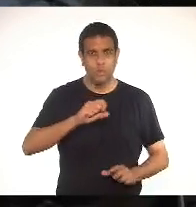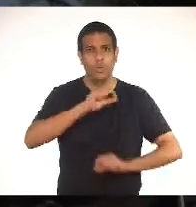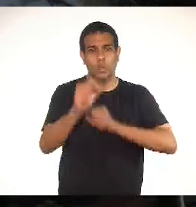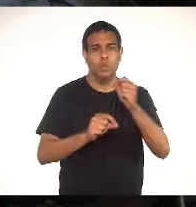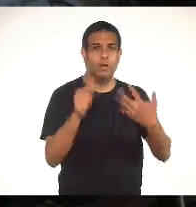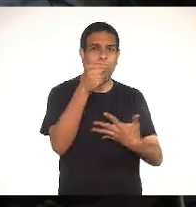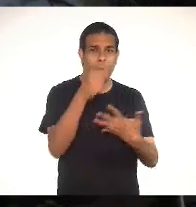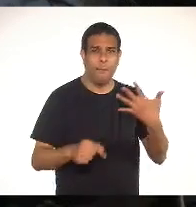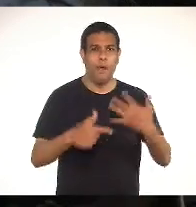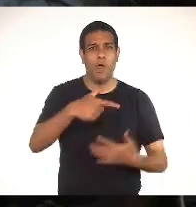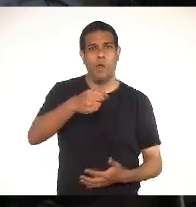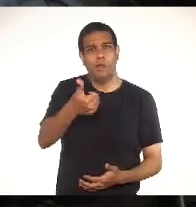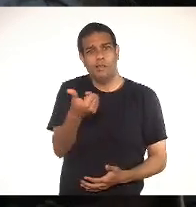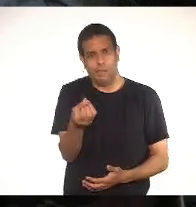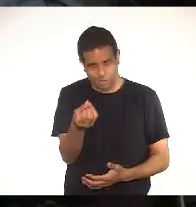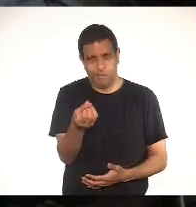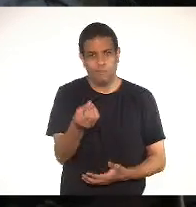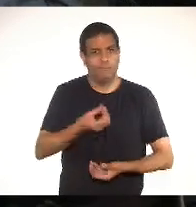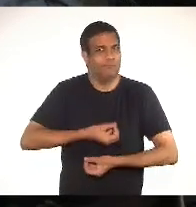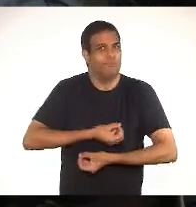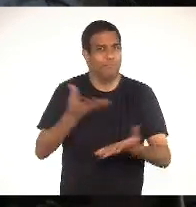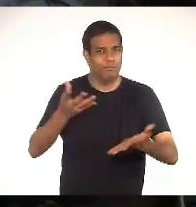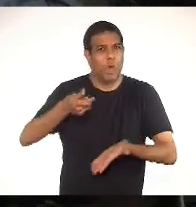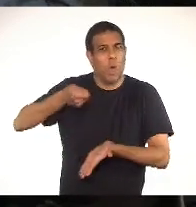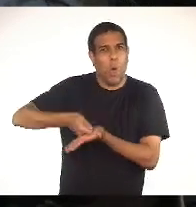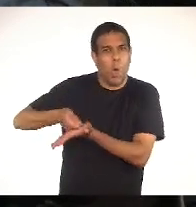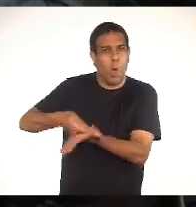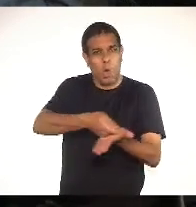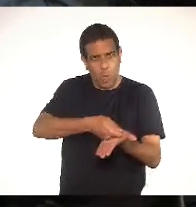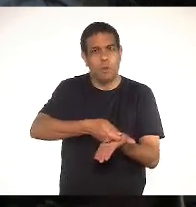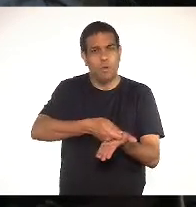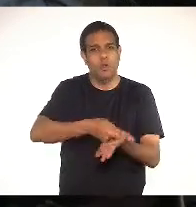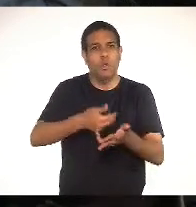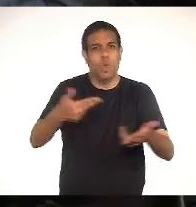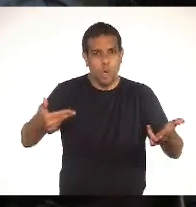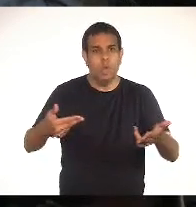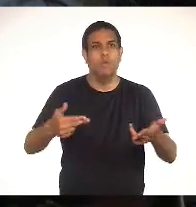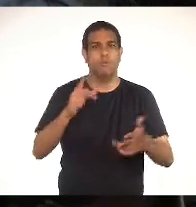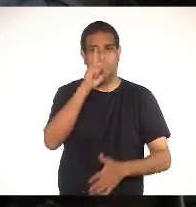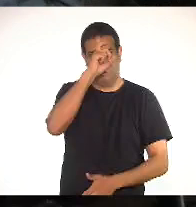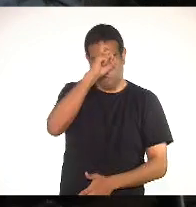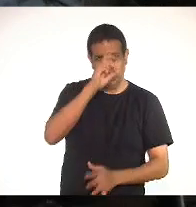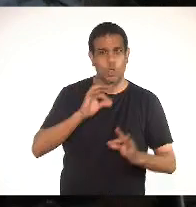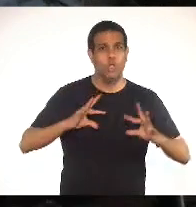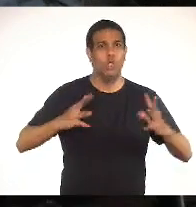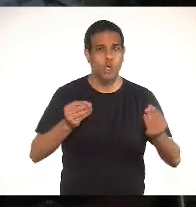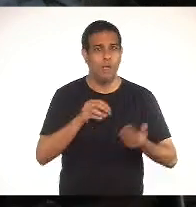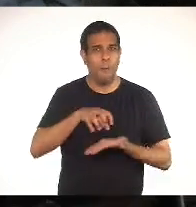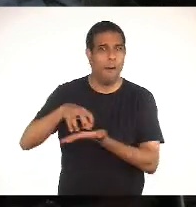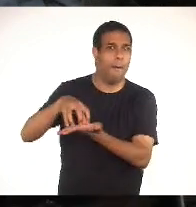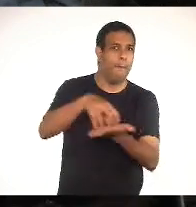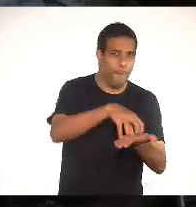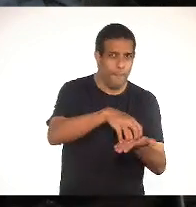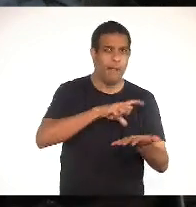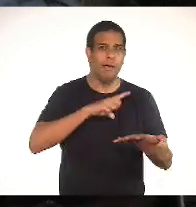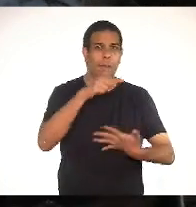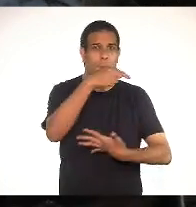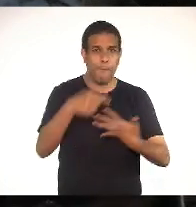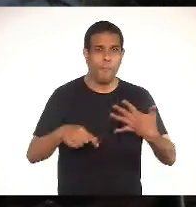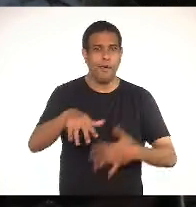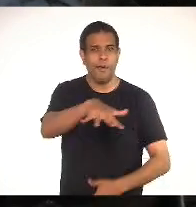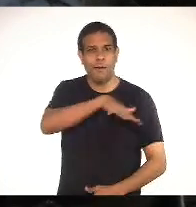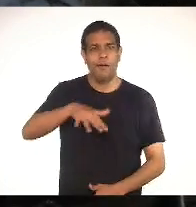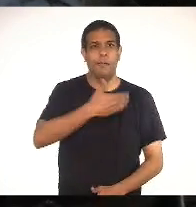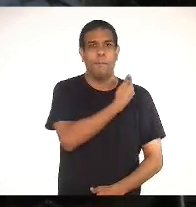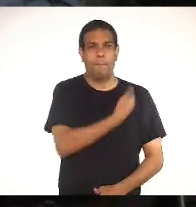de 2016, que dispõe sobre a obrigatoriedade das maternidades, casas de parto e estabelecimentos hospitalares congêneres da rede pública e privada